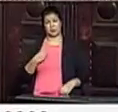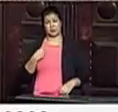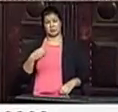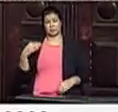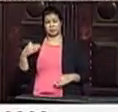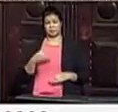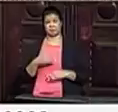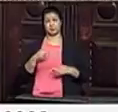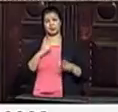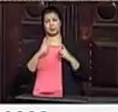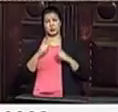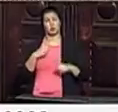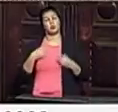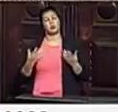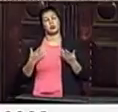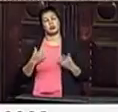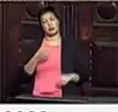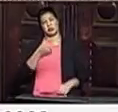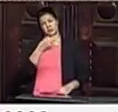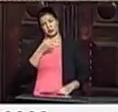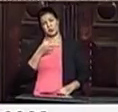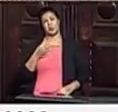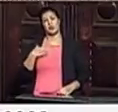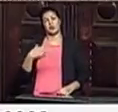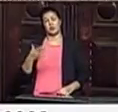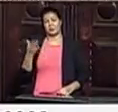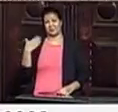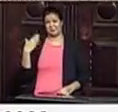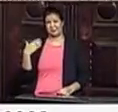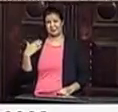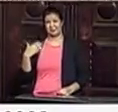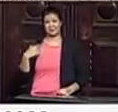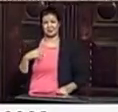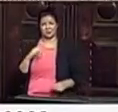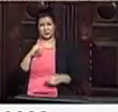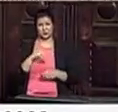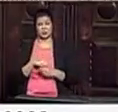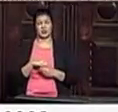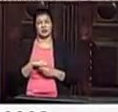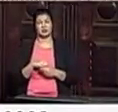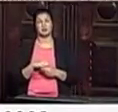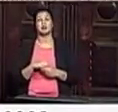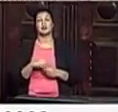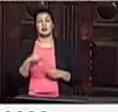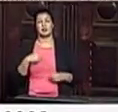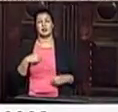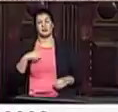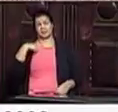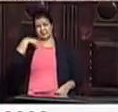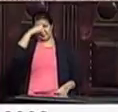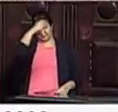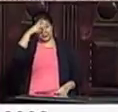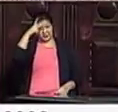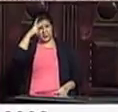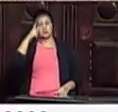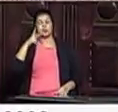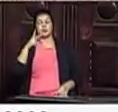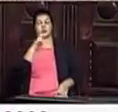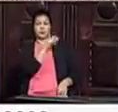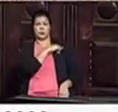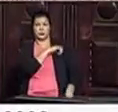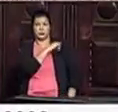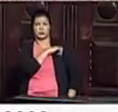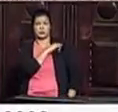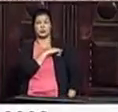dar o meu testemunho, que fui candidato nas últimas eleições, baseadas nas regras atuais, a prefeito da cidade do Rio de Janeiro,